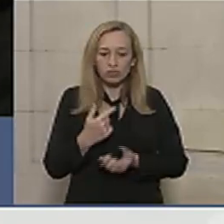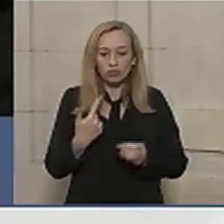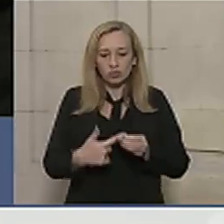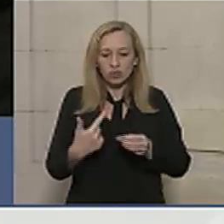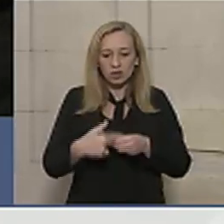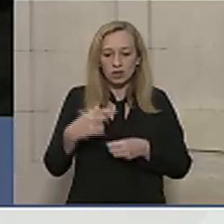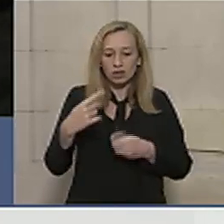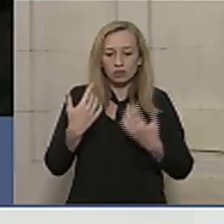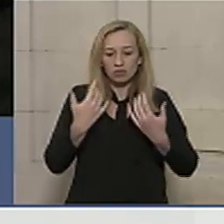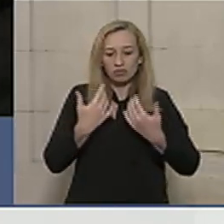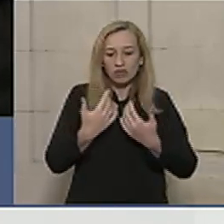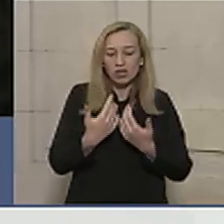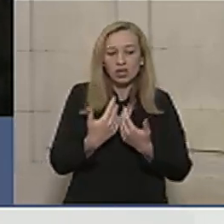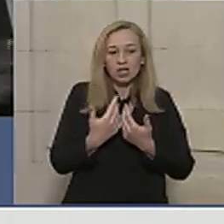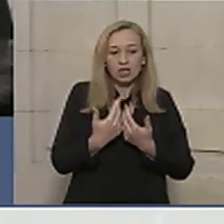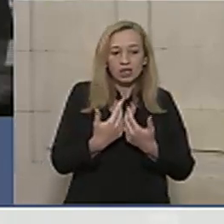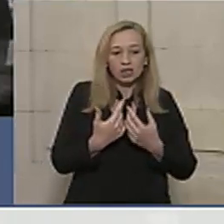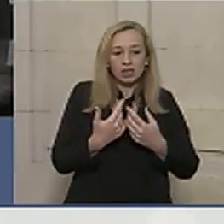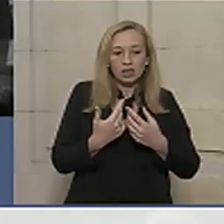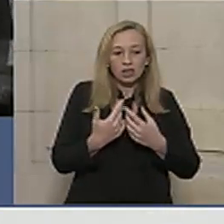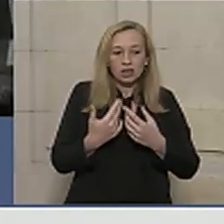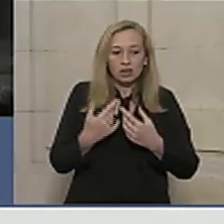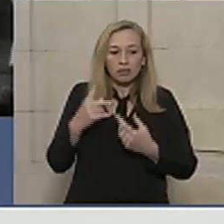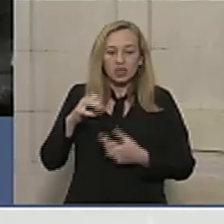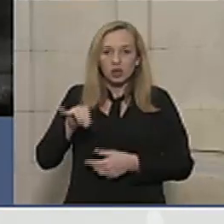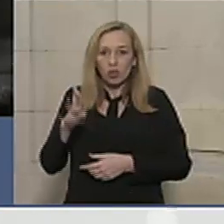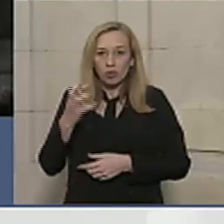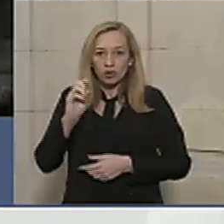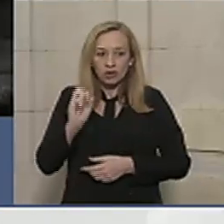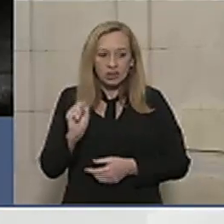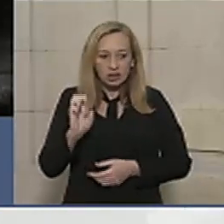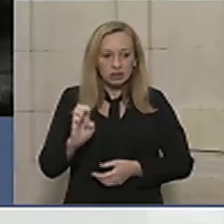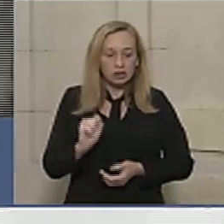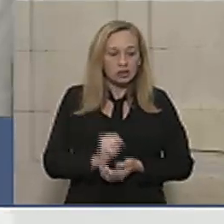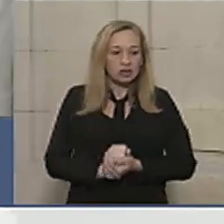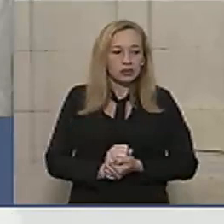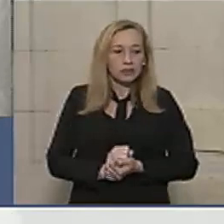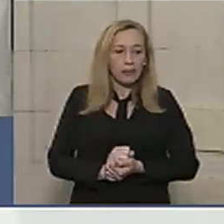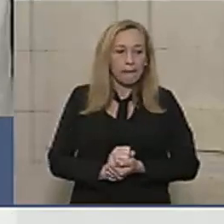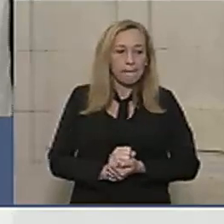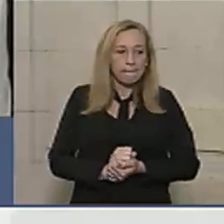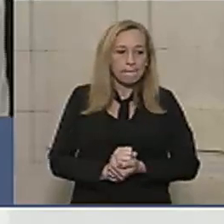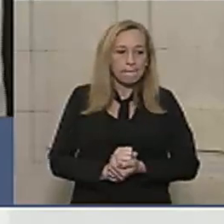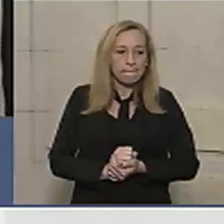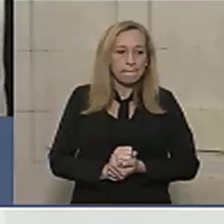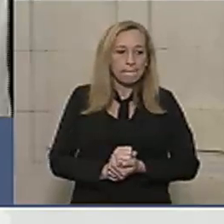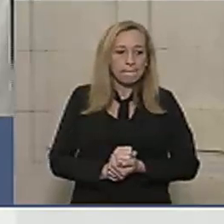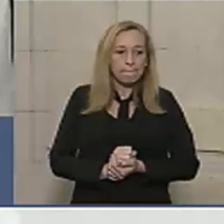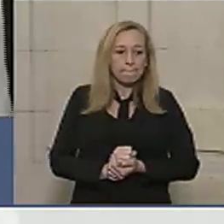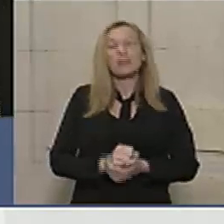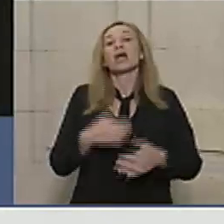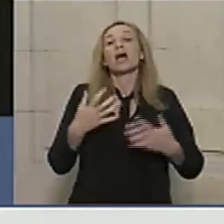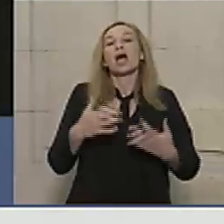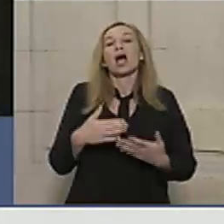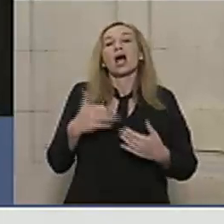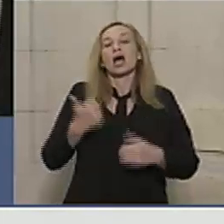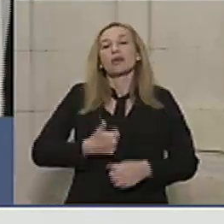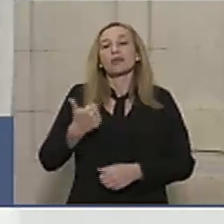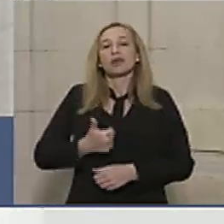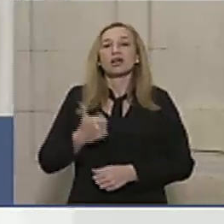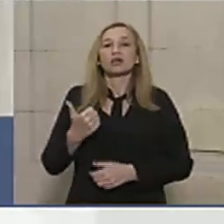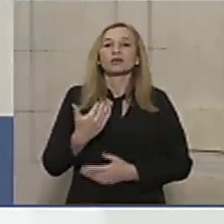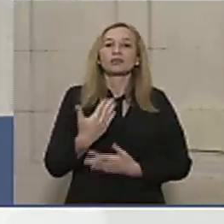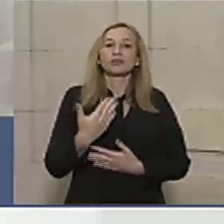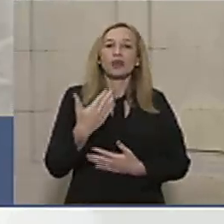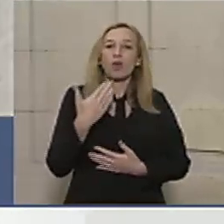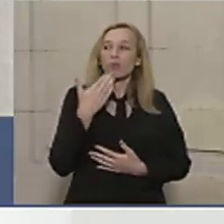de Petrópolis. Obrigado, presidente. Deputada Marta Rocha. Presidente, primeiro atendendo a uma solicitação do